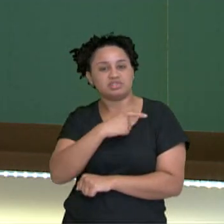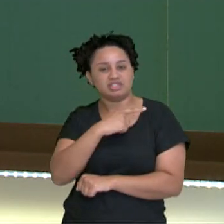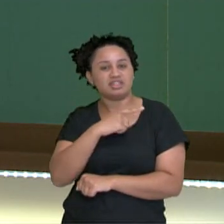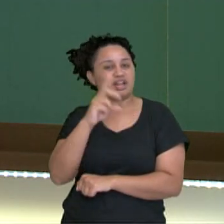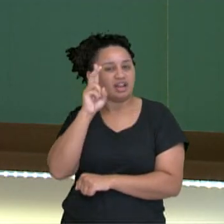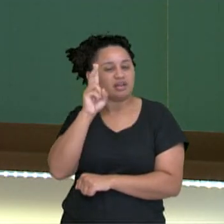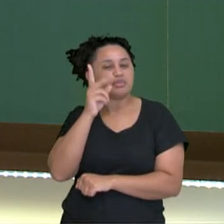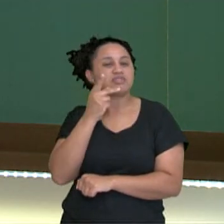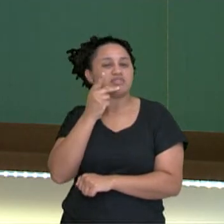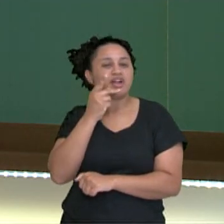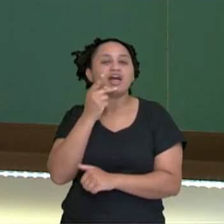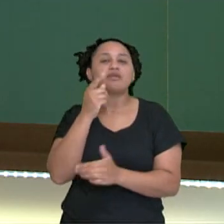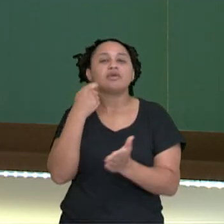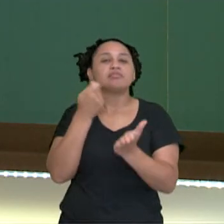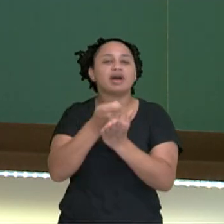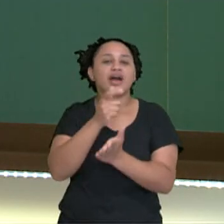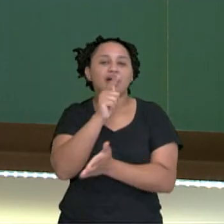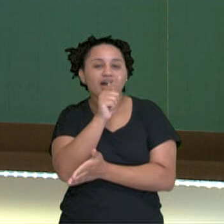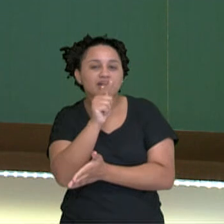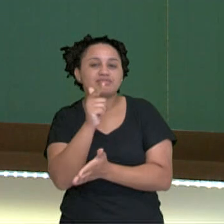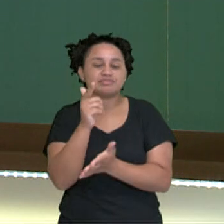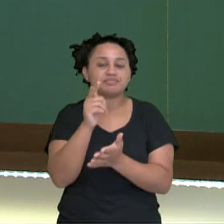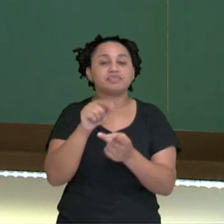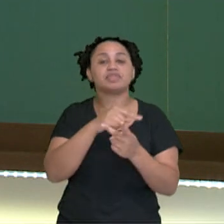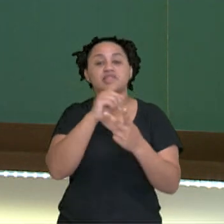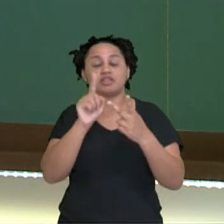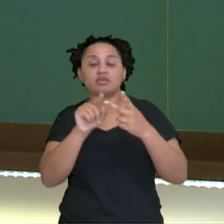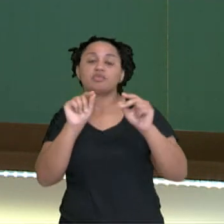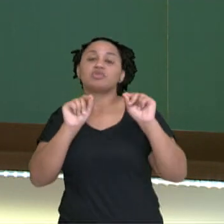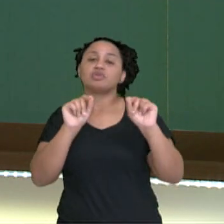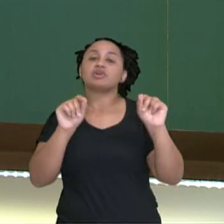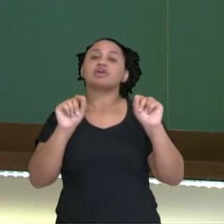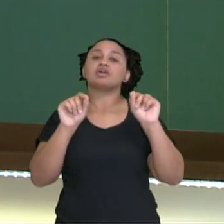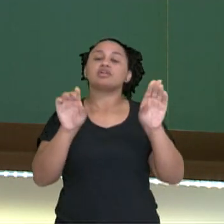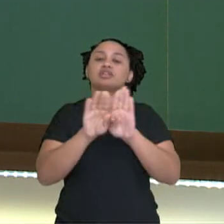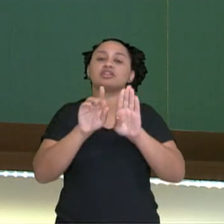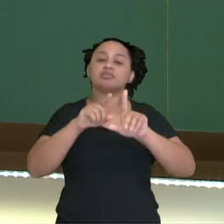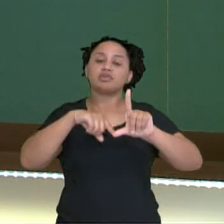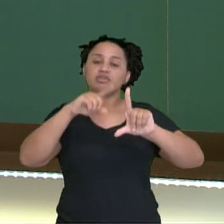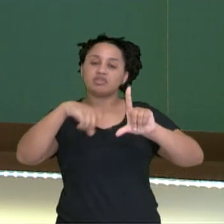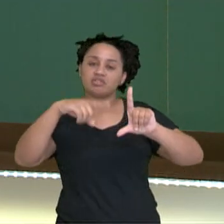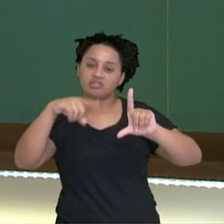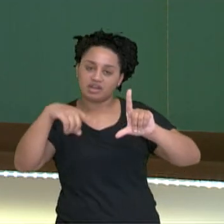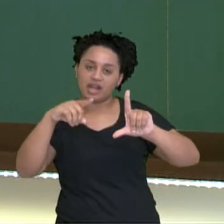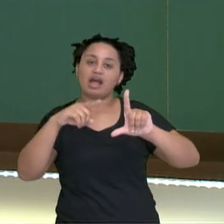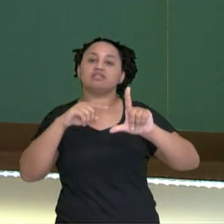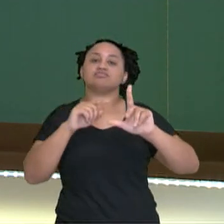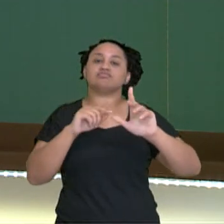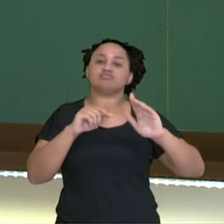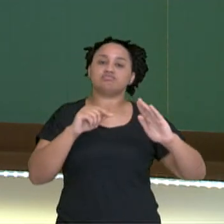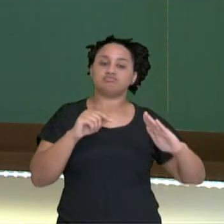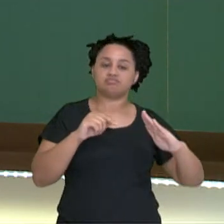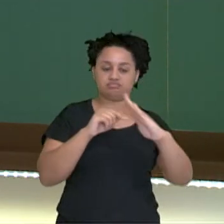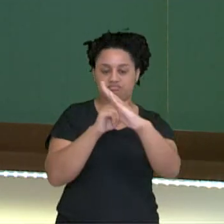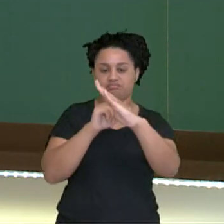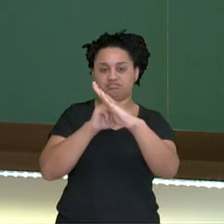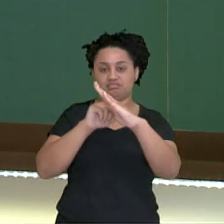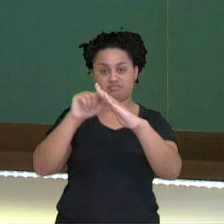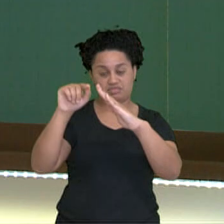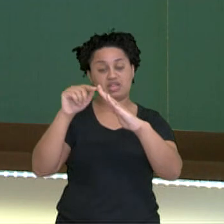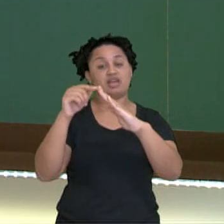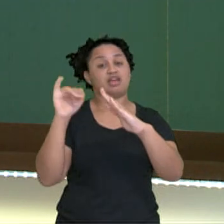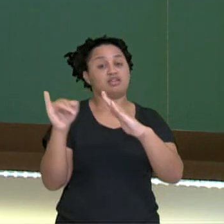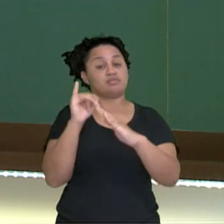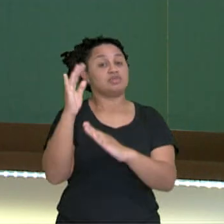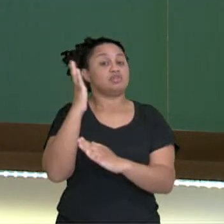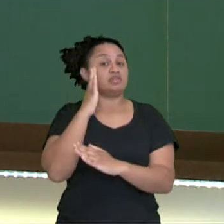cobrança da água, lembra-se? Aí depois fizemos ali a análise de um gráfico que é uma reta, que é necessário você